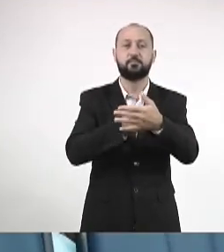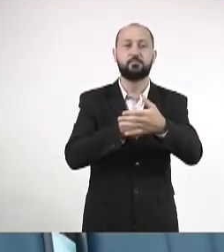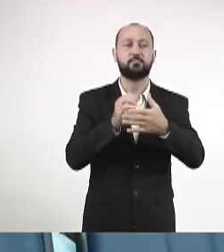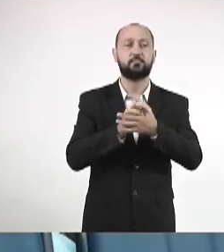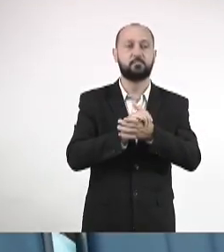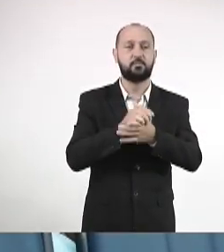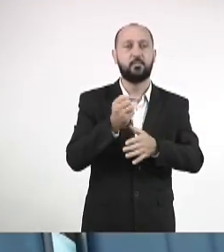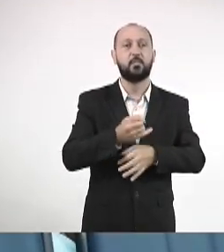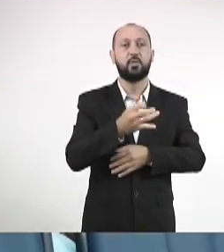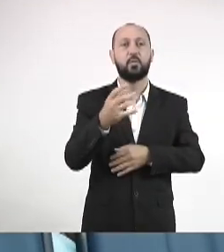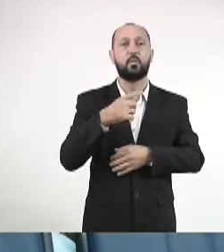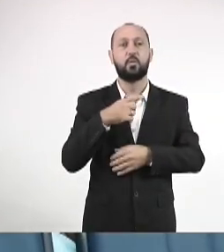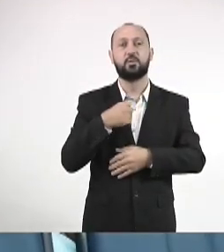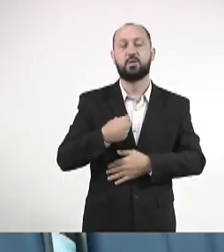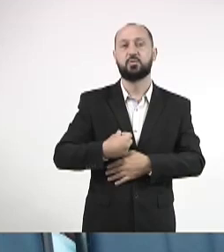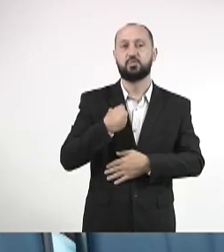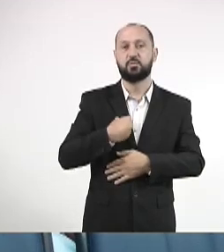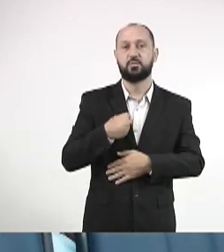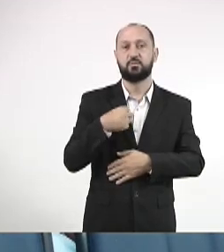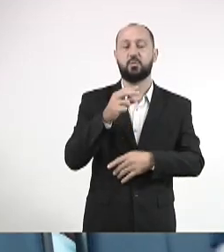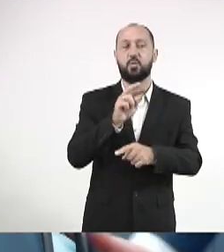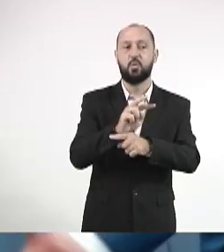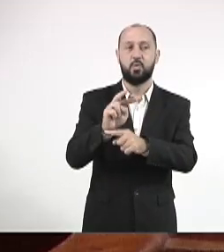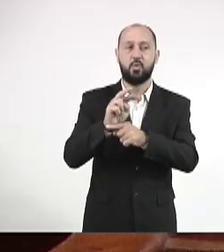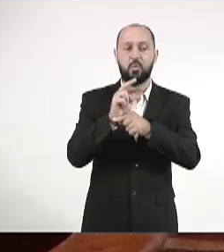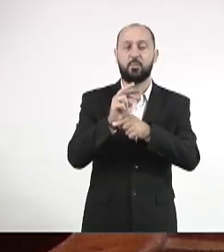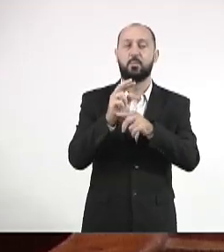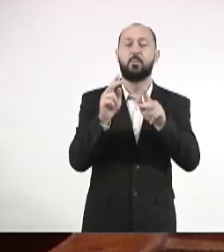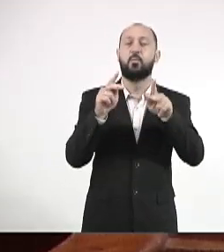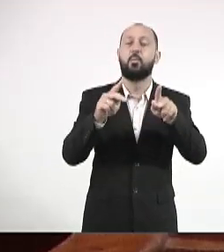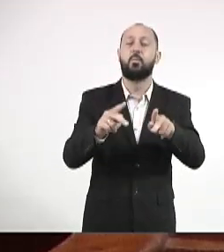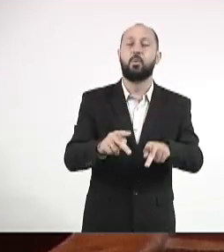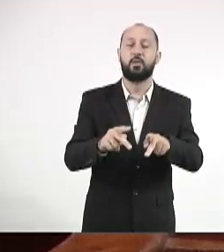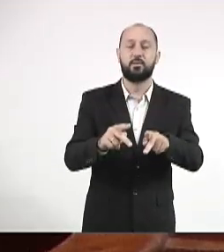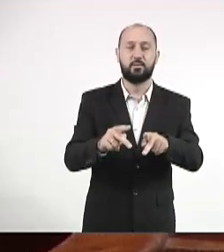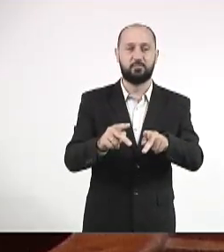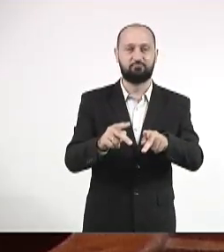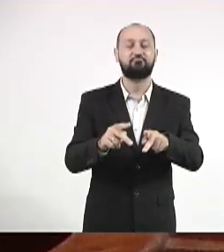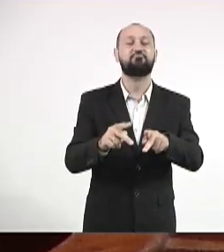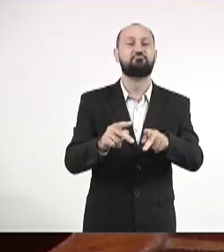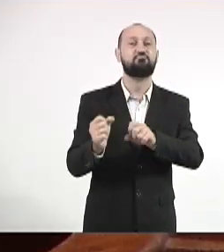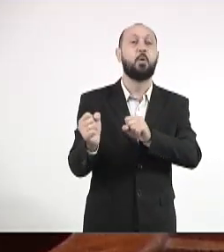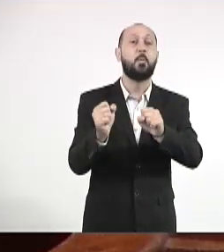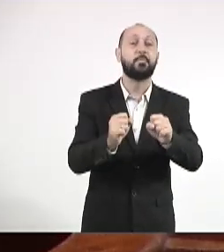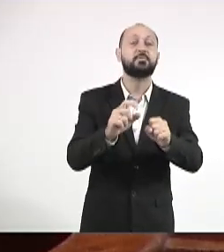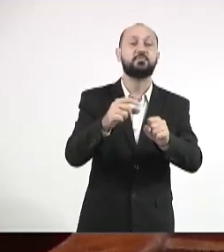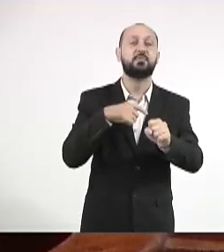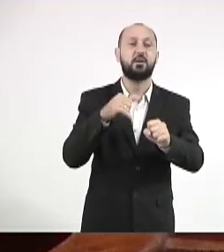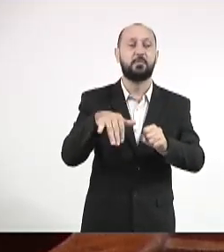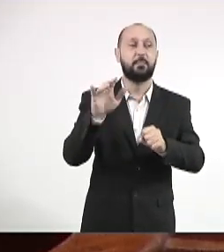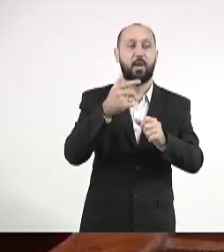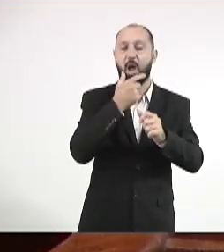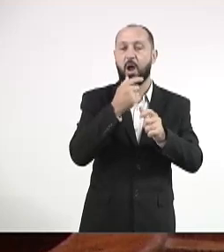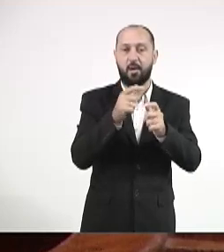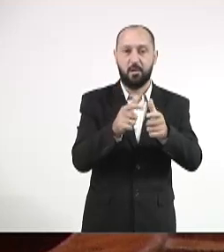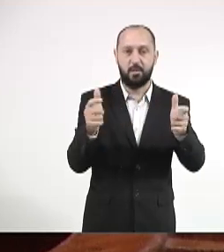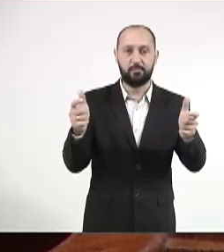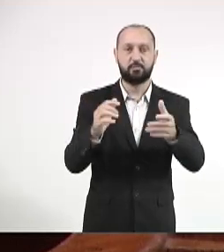quanto as nossas vidas são controladas pelo poder público e por um poder constituído por uma maioria de